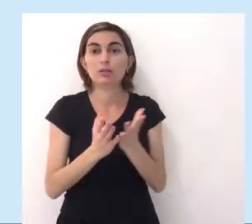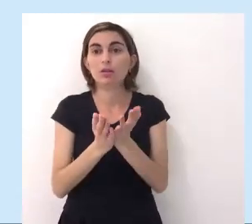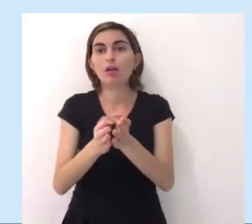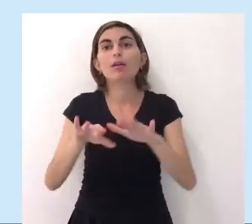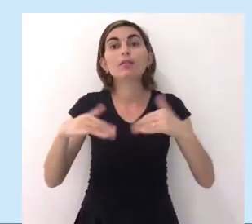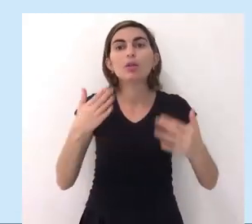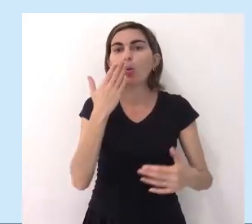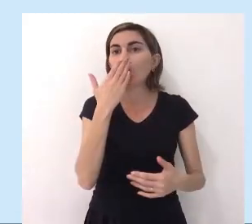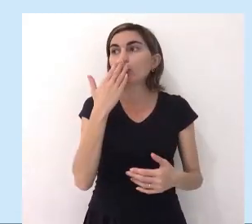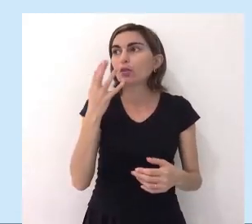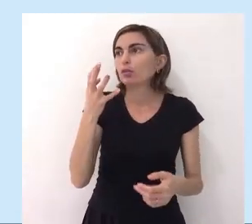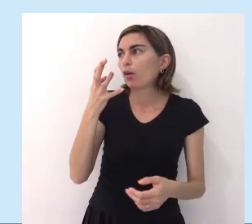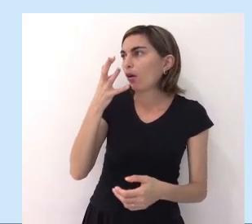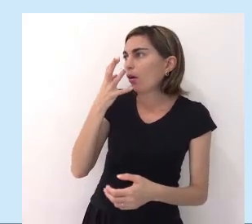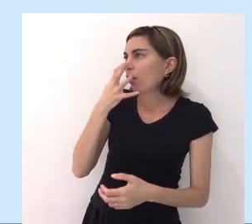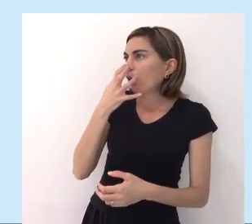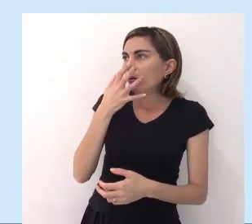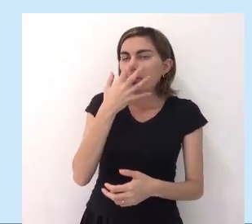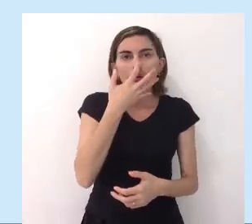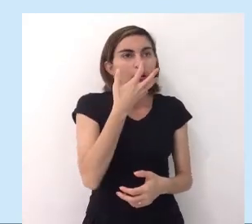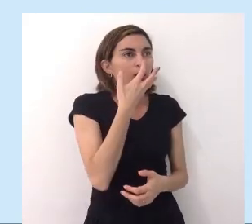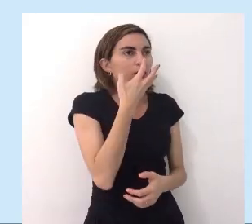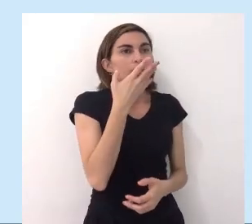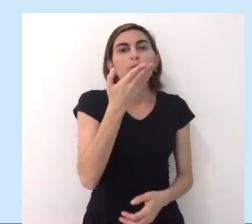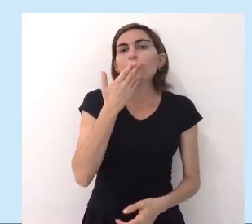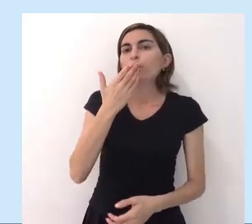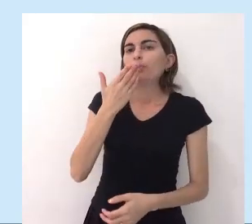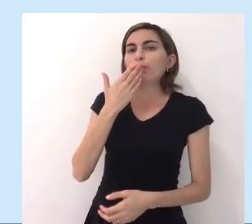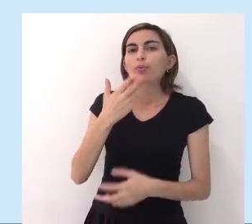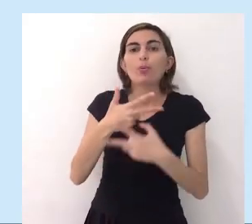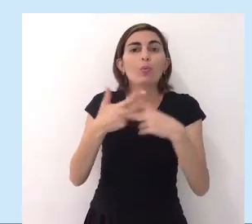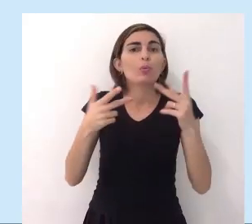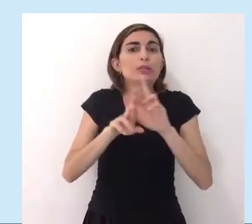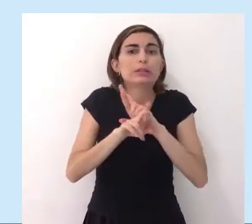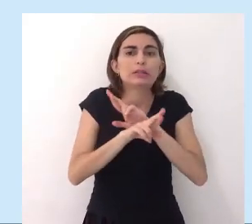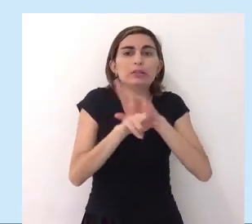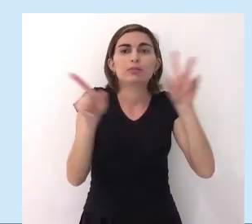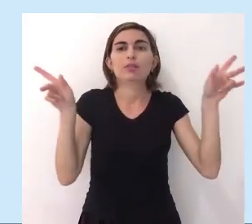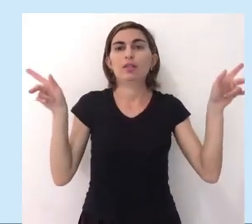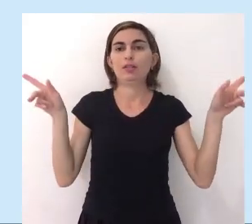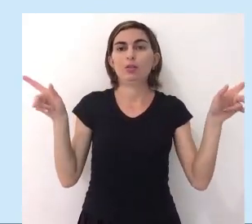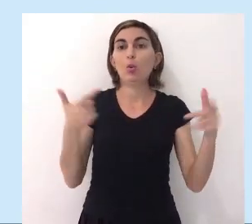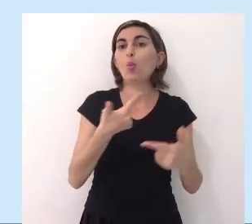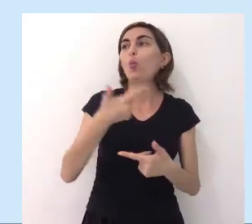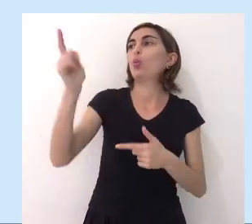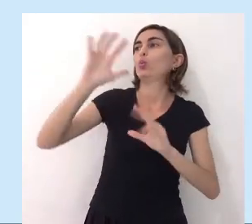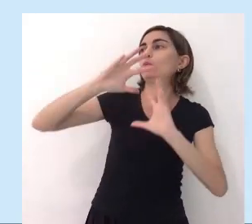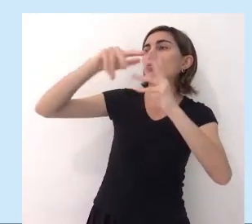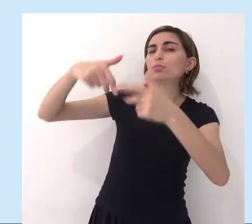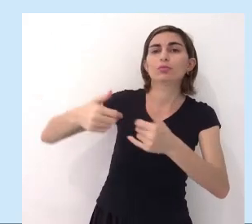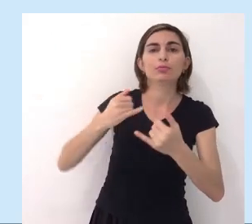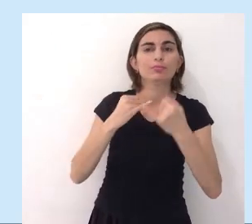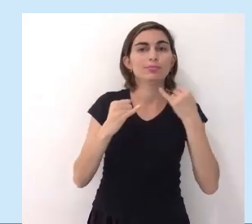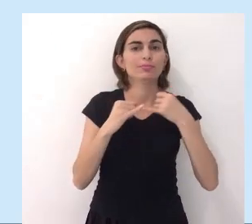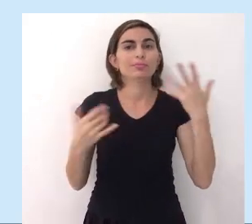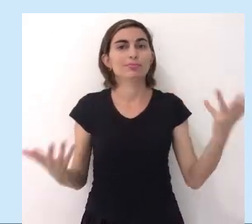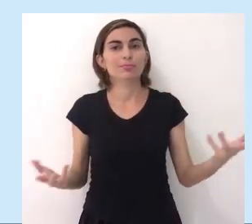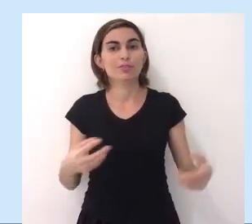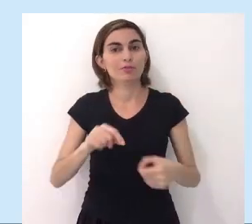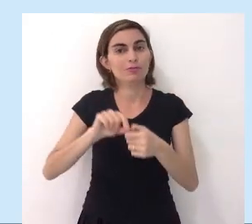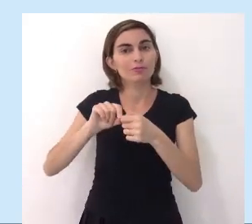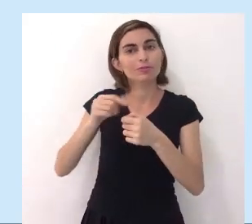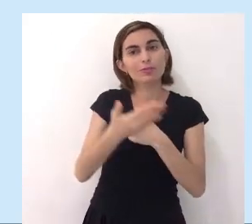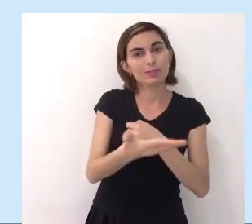Então, os índios observavam aquilo como uma coisa totalmente diferente e de outro mundo, né? Então, isso fazia